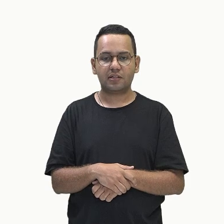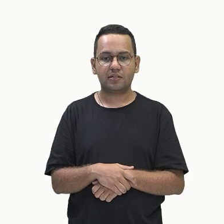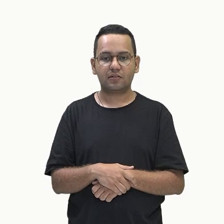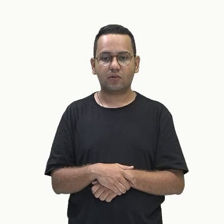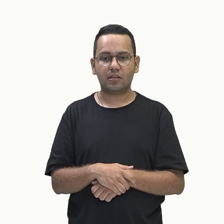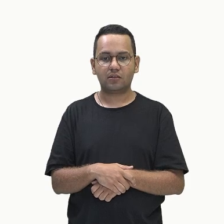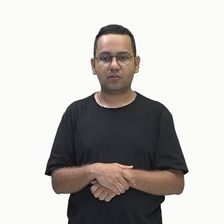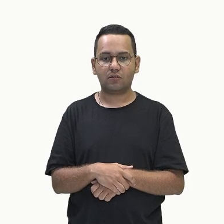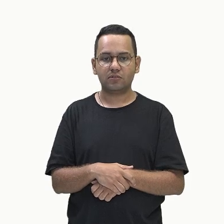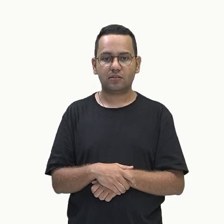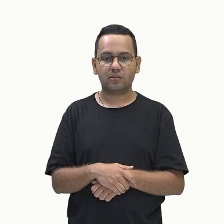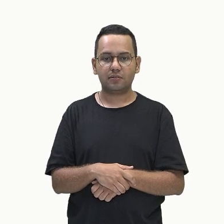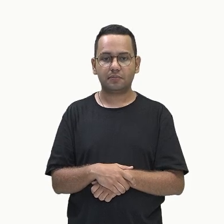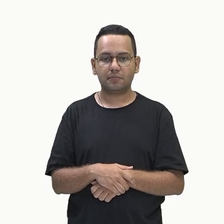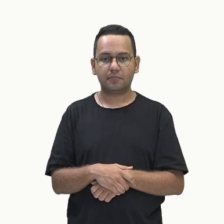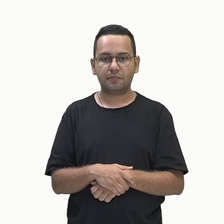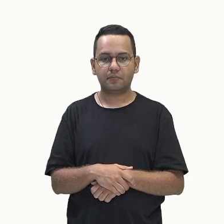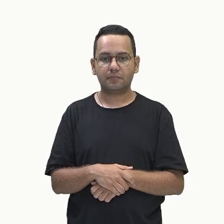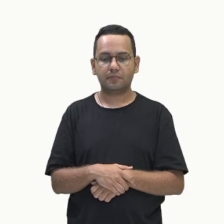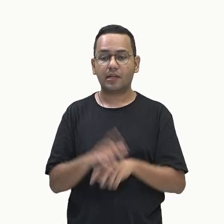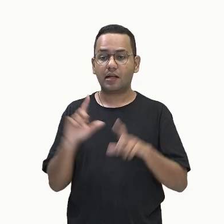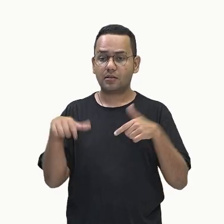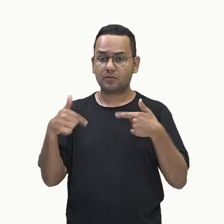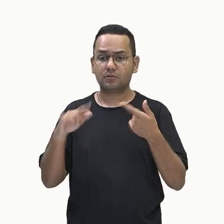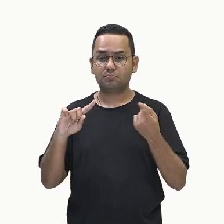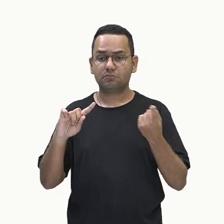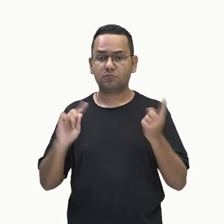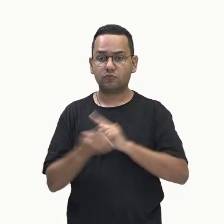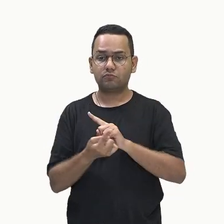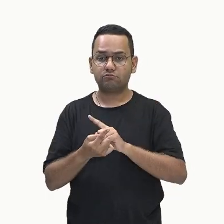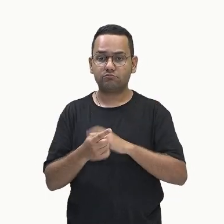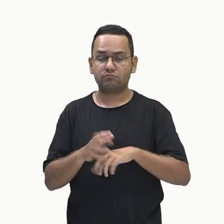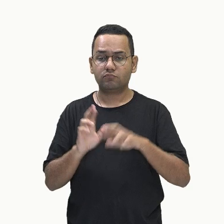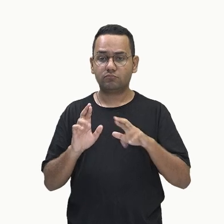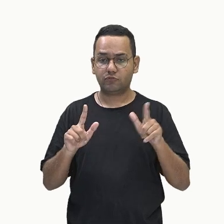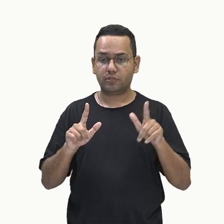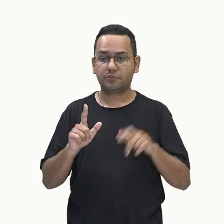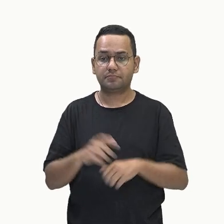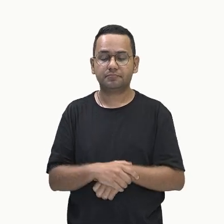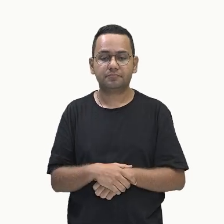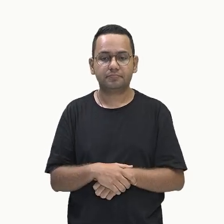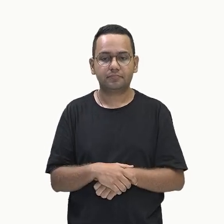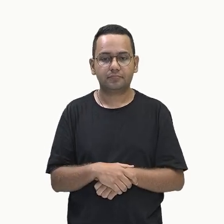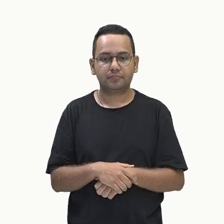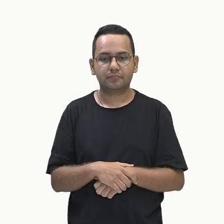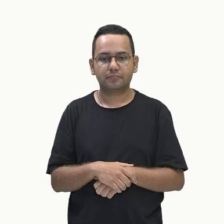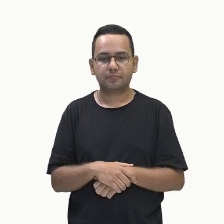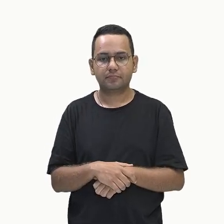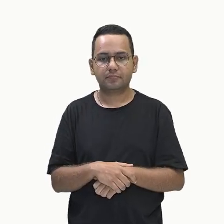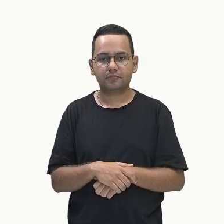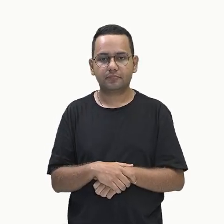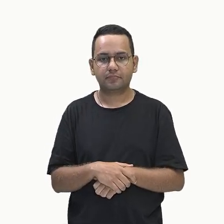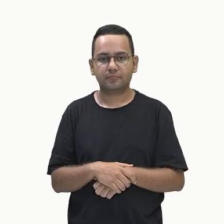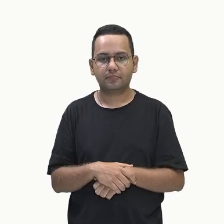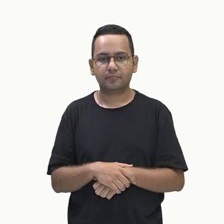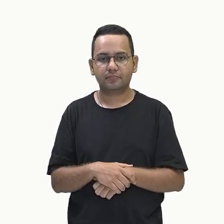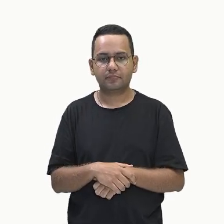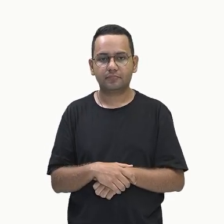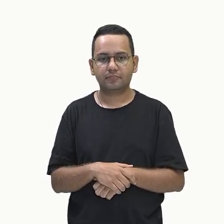Ações antagônicas. Isso quer dizer o quê? O que um faz, o outro